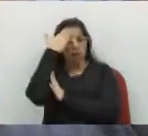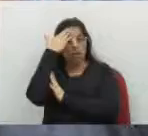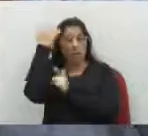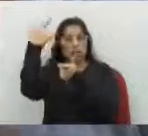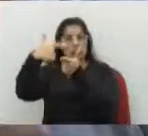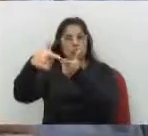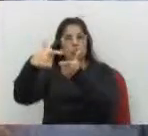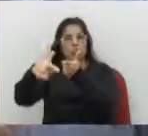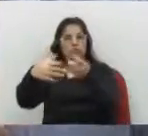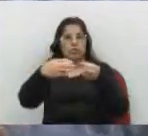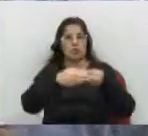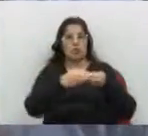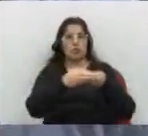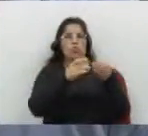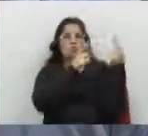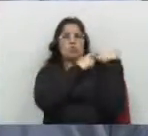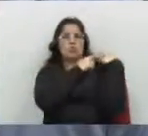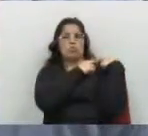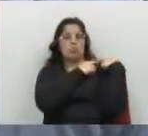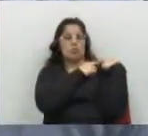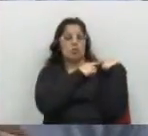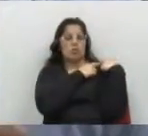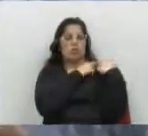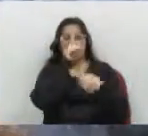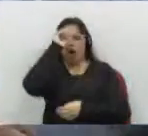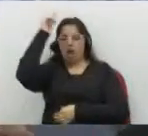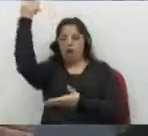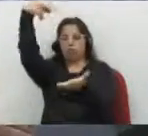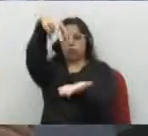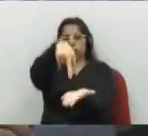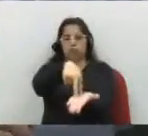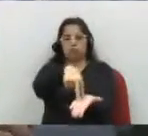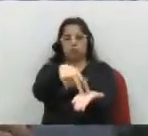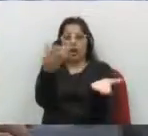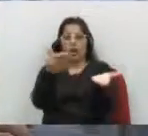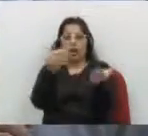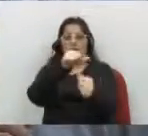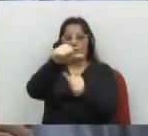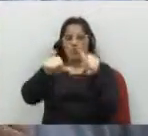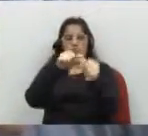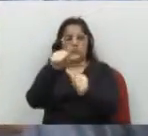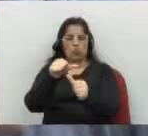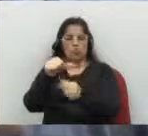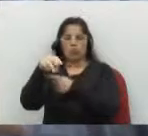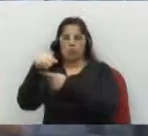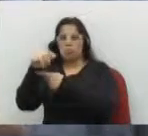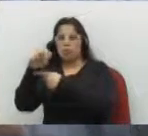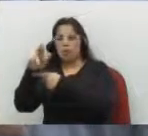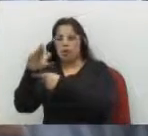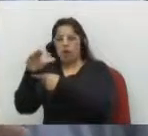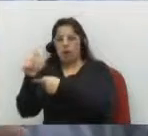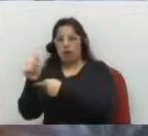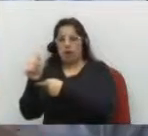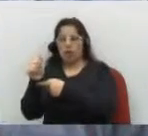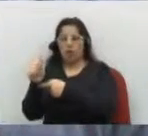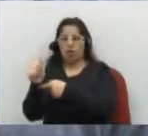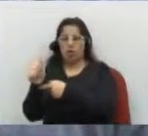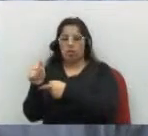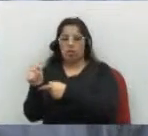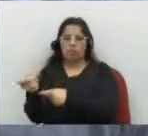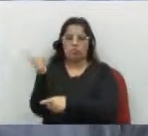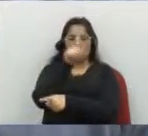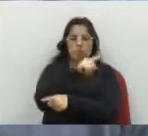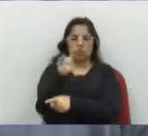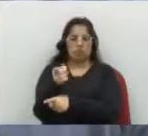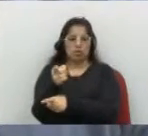parte jurídica, não é lá e vale assim, a partir de hoje, não é o feijão Zé, e amanhã o